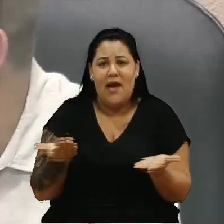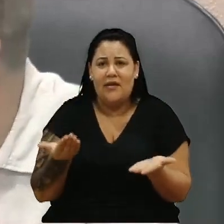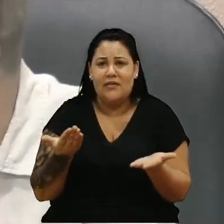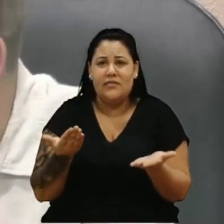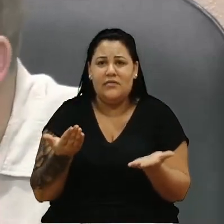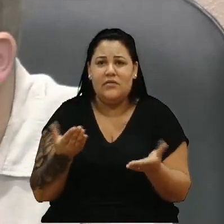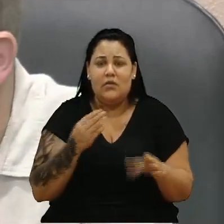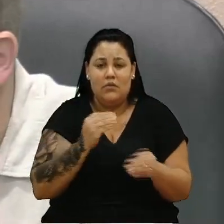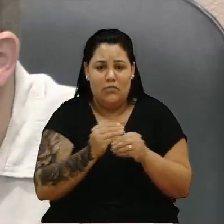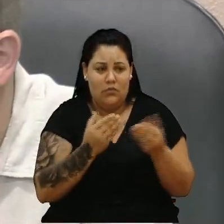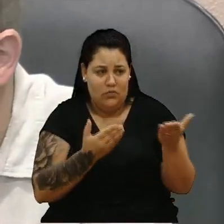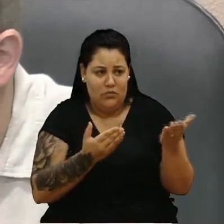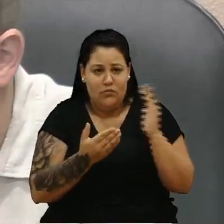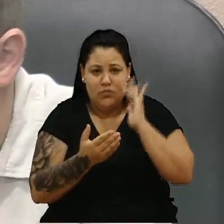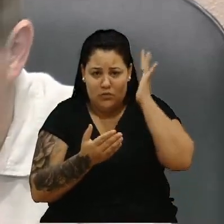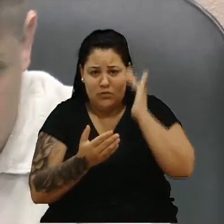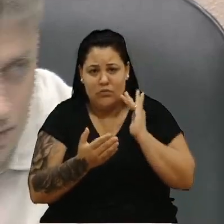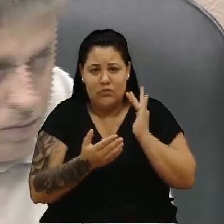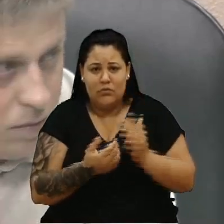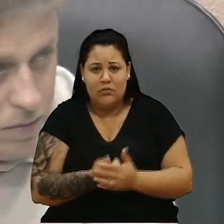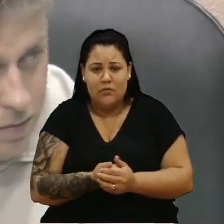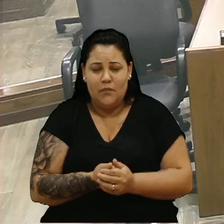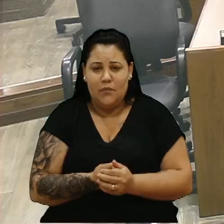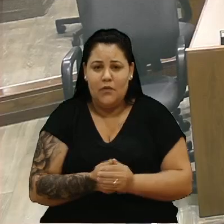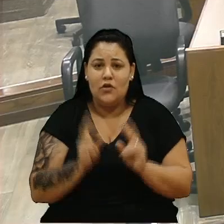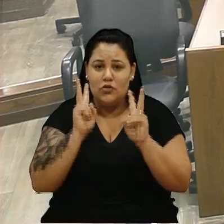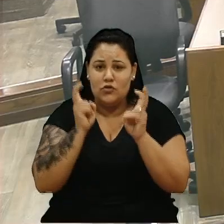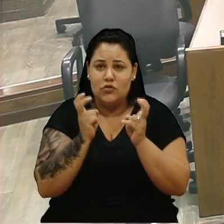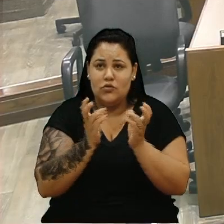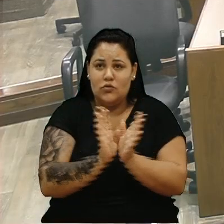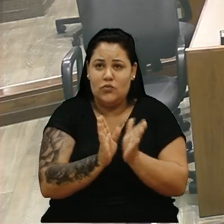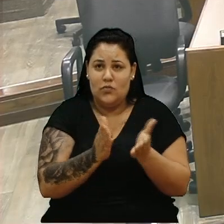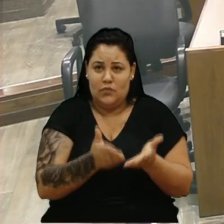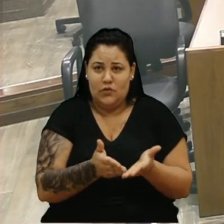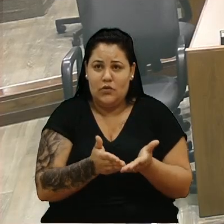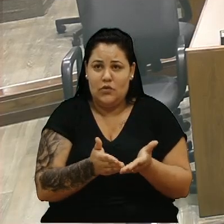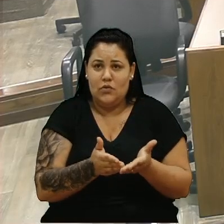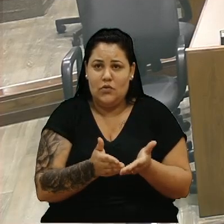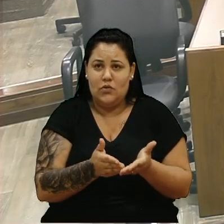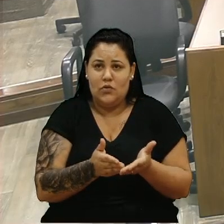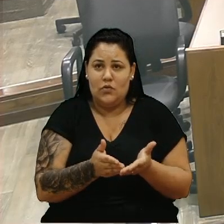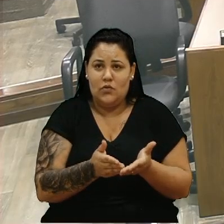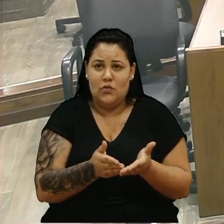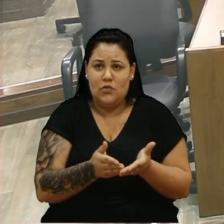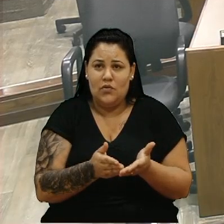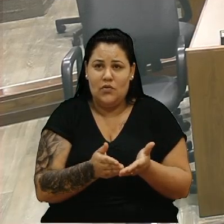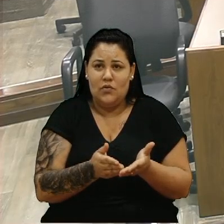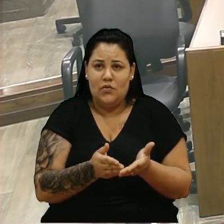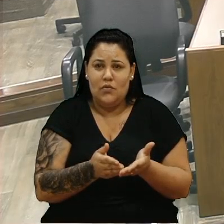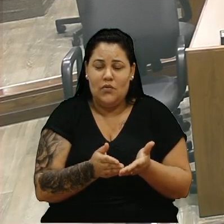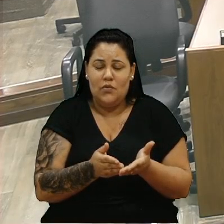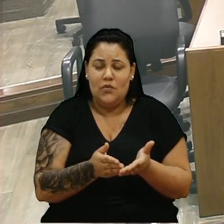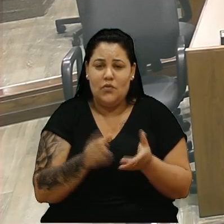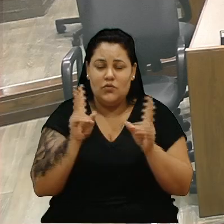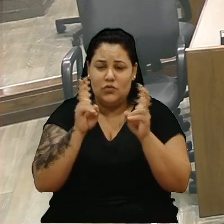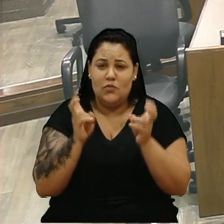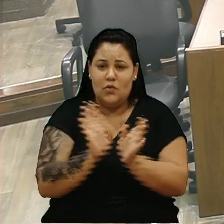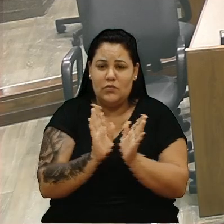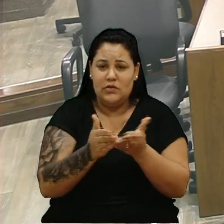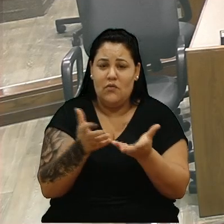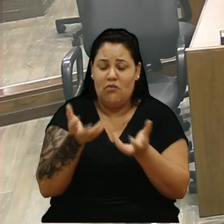vereadora. Sua parte, vereadora Daiane. Sobre as comissões, a outra parte do vereador Frisso eu já comentei, mas sobre as comissões, eu